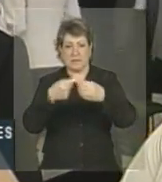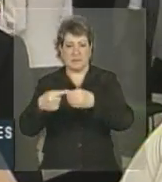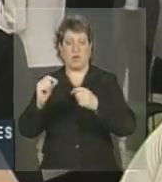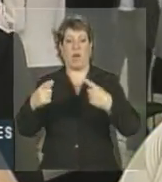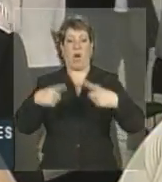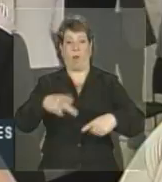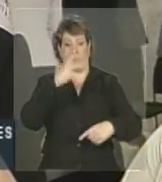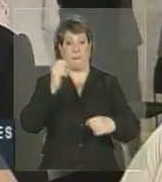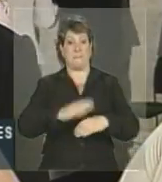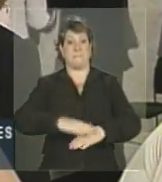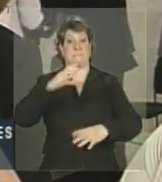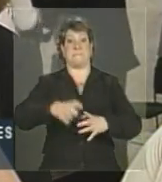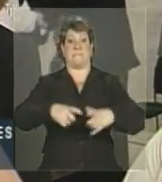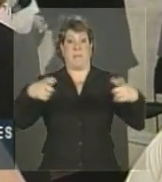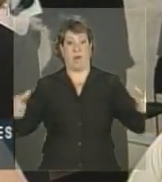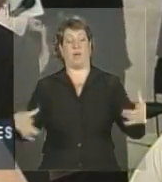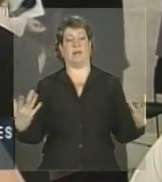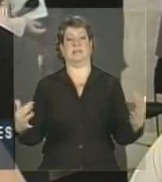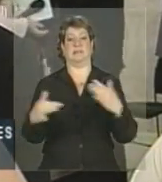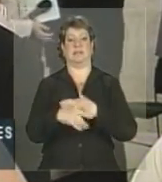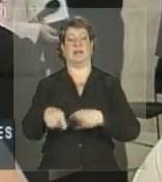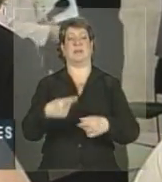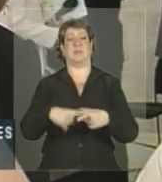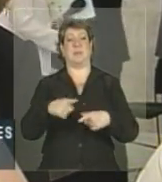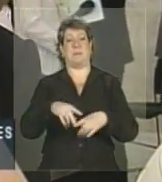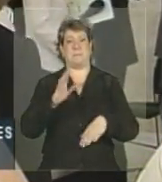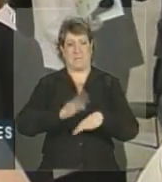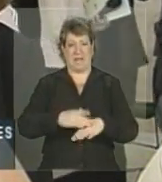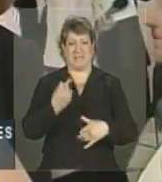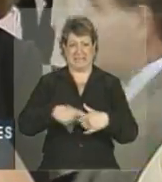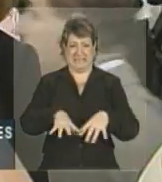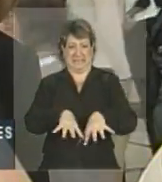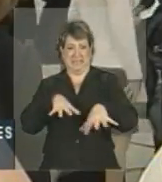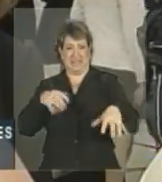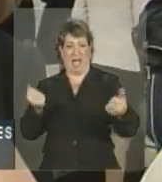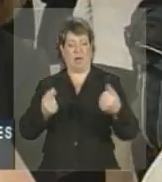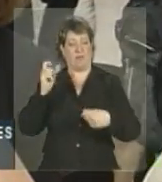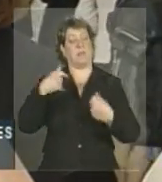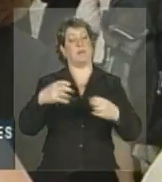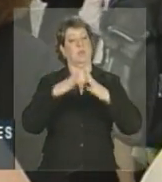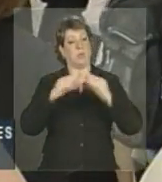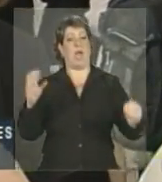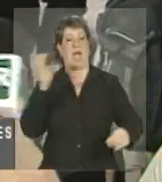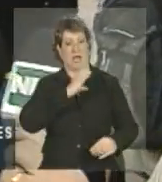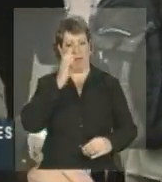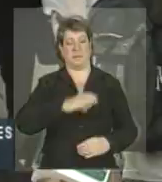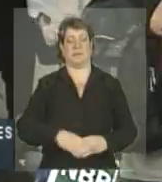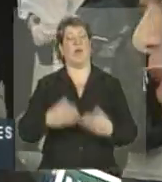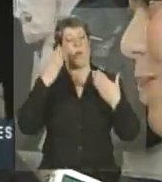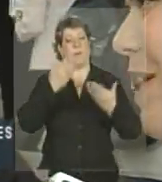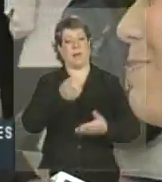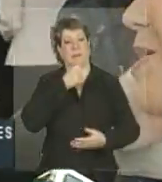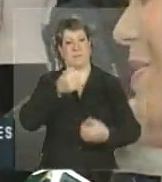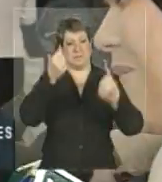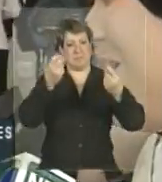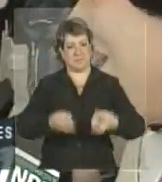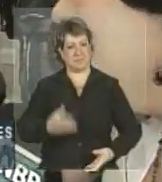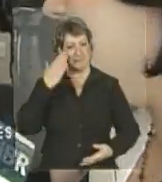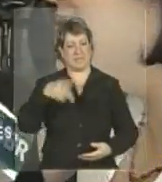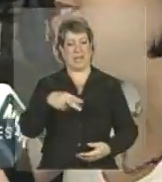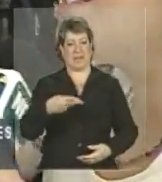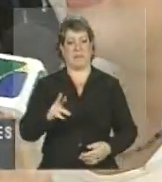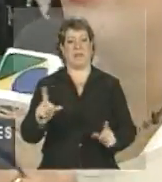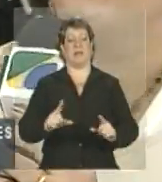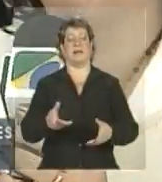em que a população é maior e que, portanto, esse problema é mais grave e precisa ser atacado mais rapidamente. Muito obrigada pela sua participação na